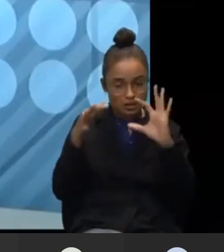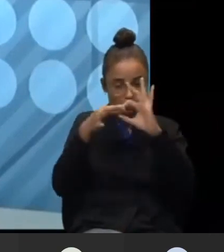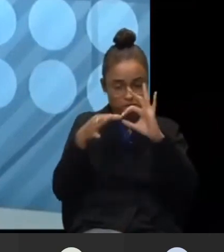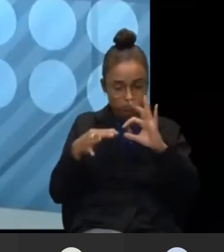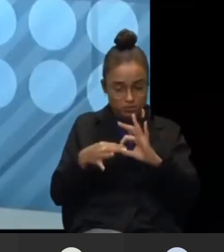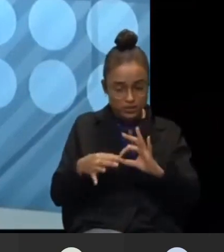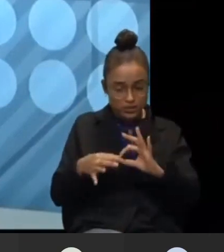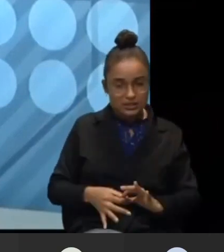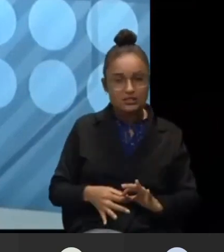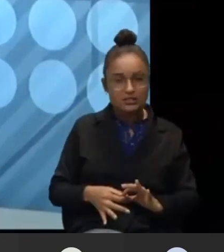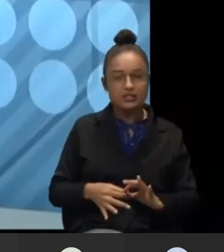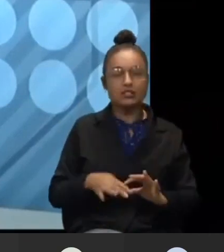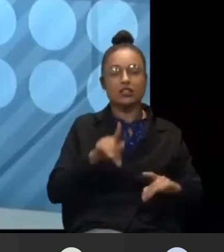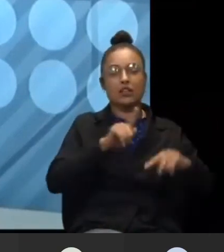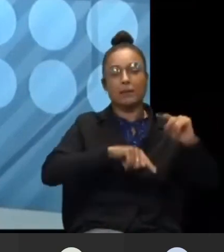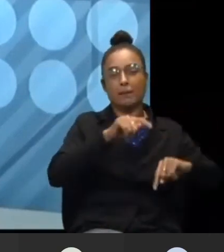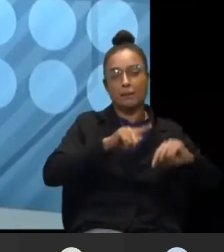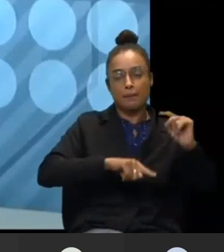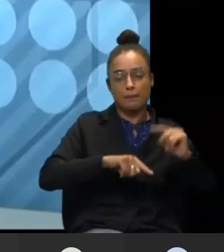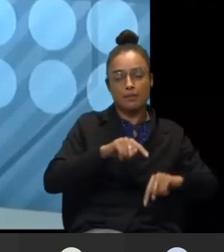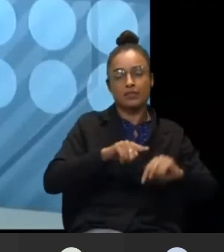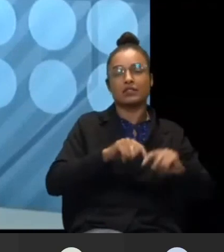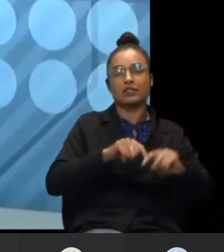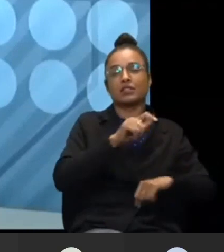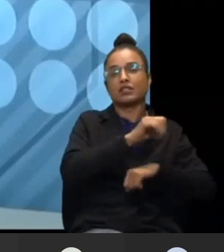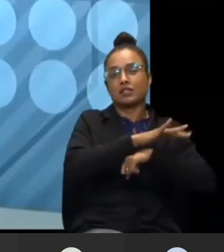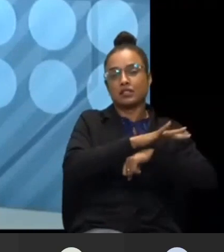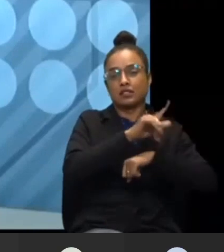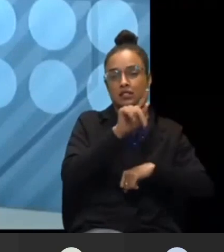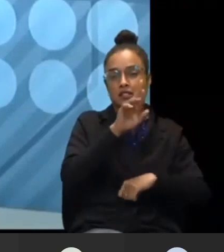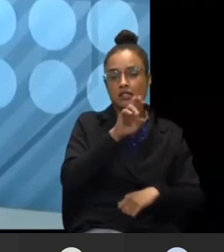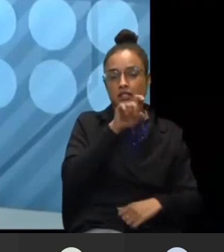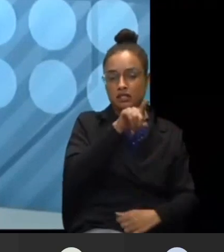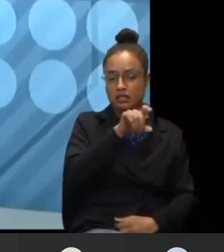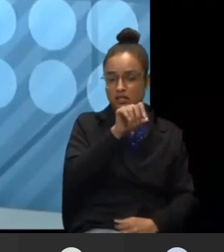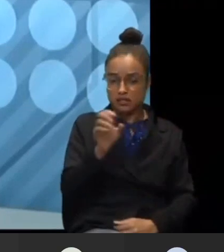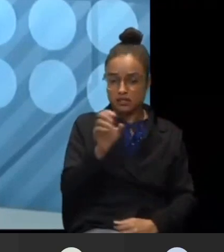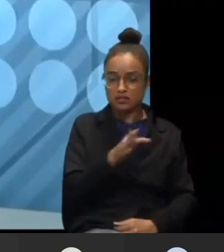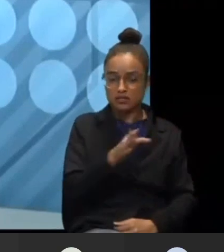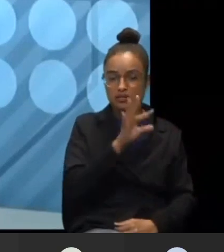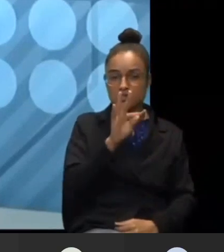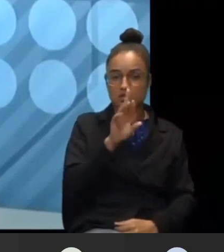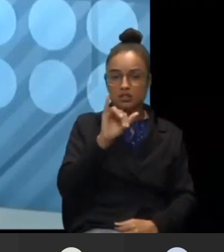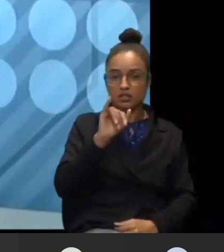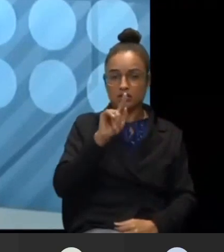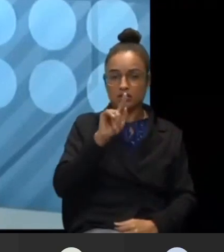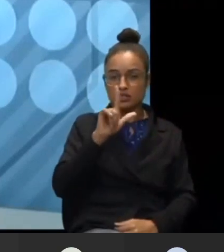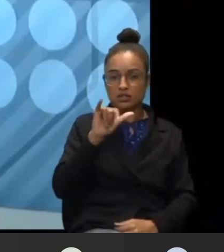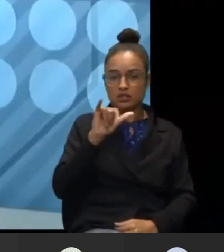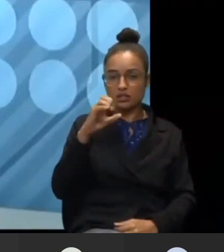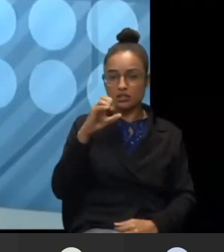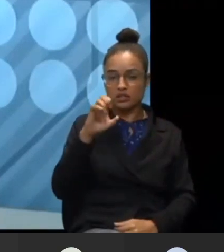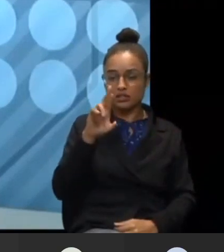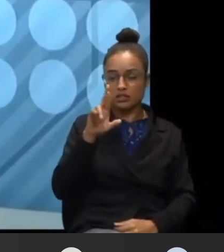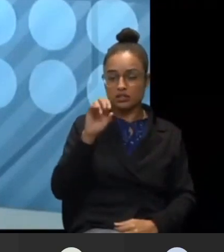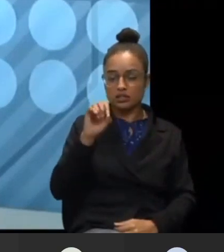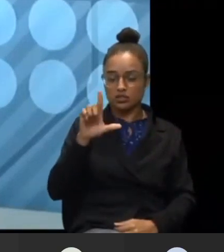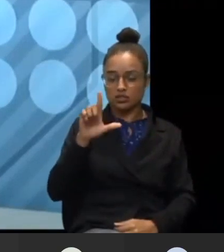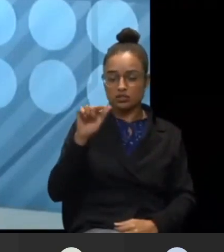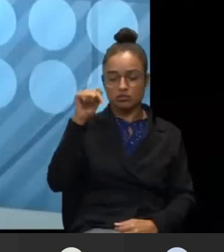associação entre esses ácidos graxos, desses triacilgliceróis. Como são formados esses ácidos graxos? Elevação